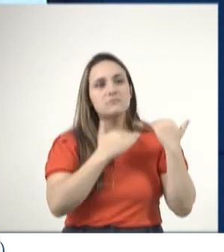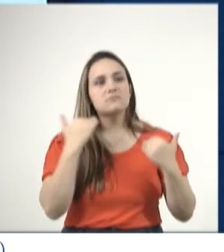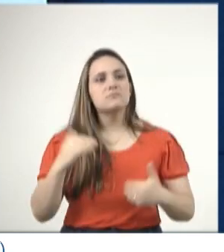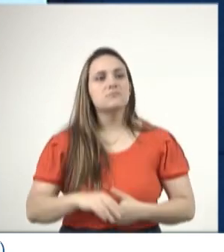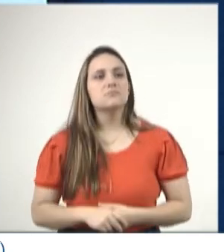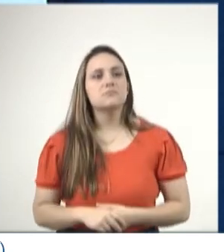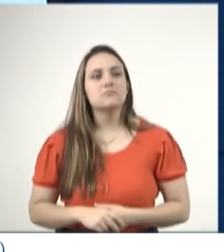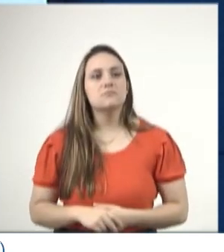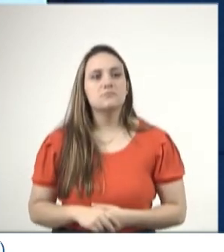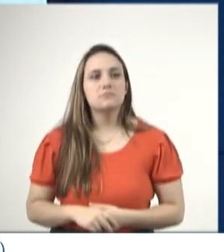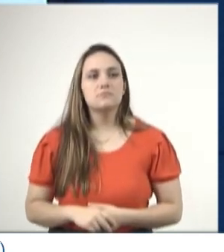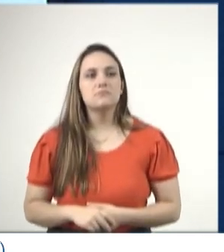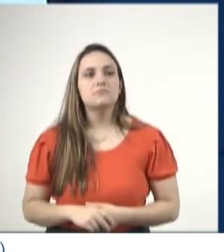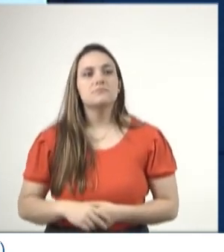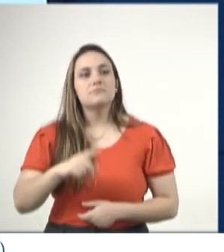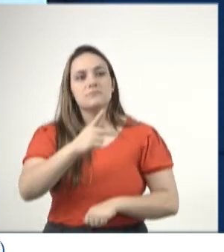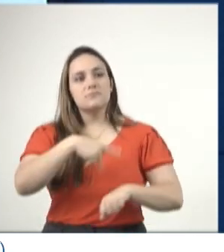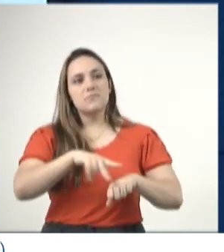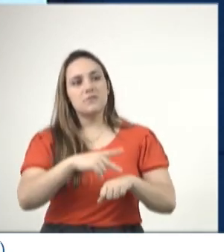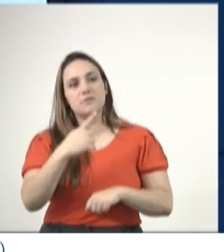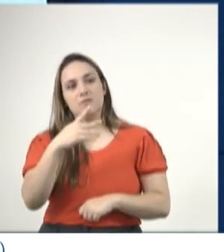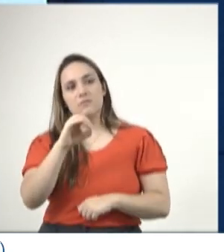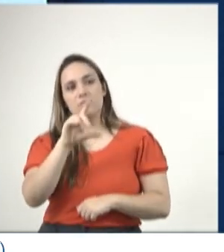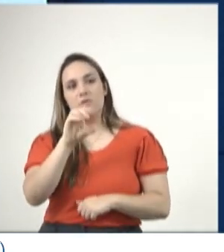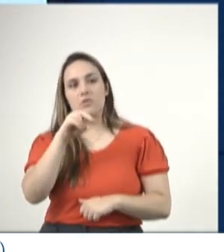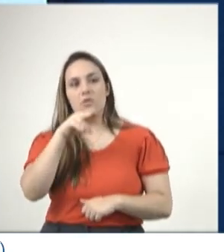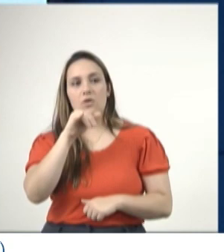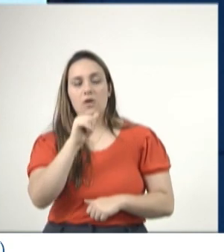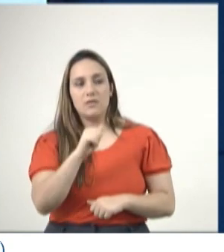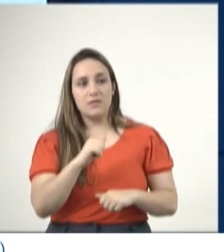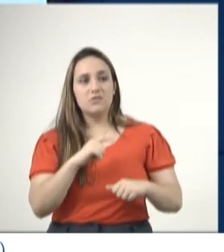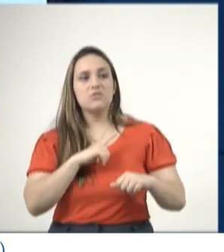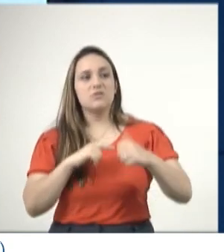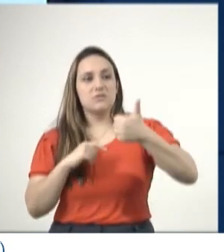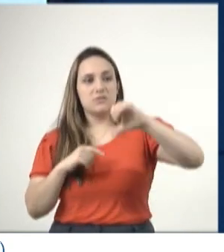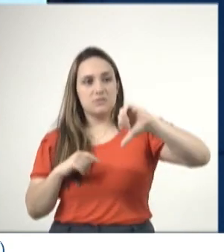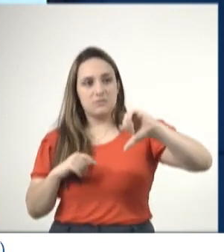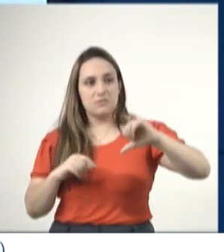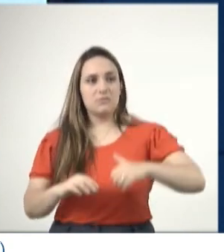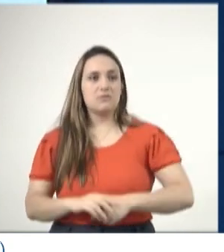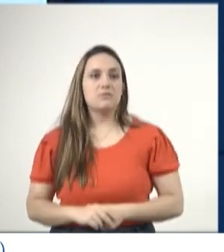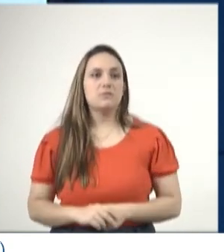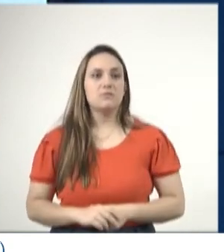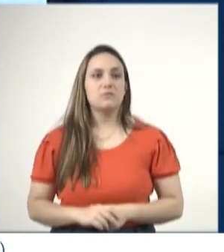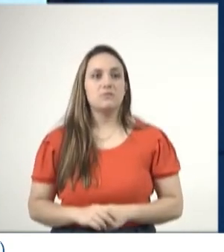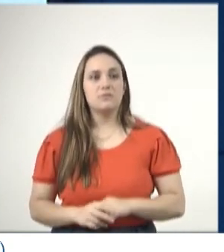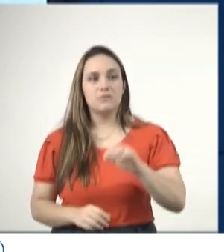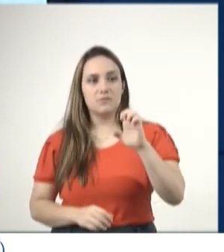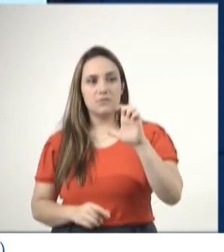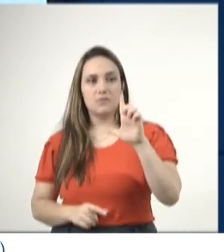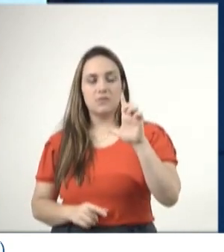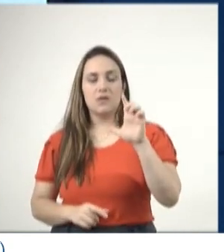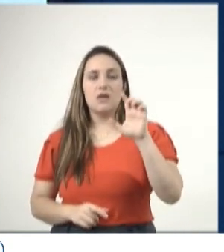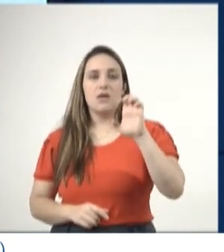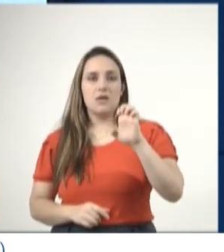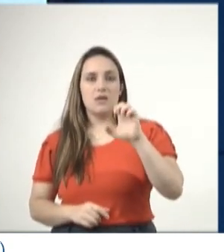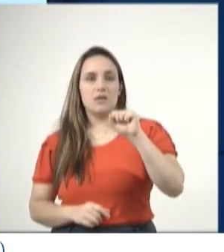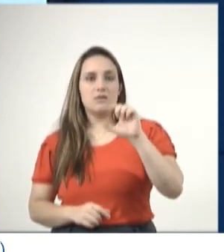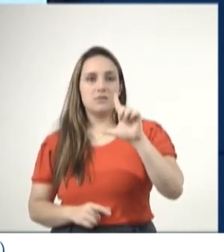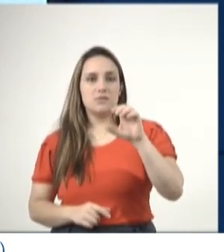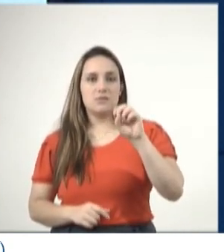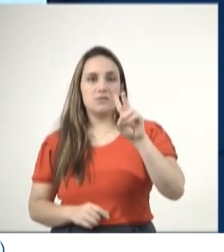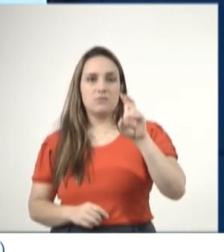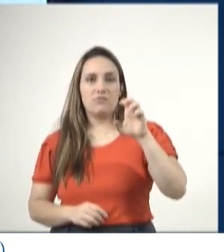Deixa eu dar uma olhada. Polônia, 19. A gente tem Eslovênia, com quase 26 mortes por 100